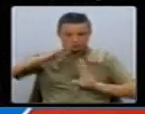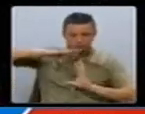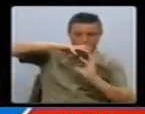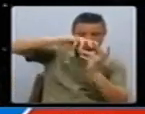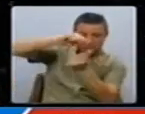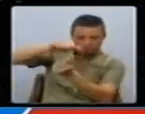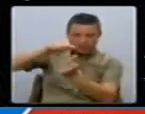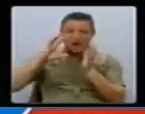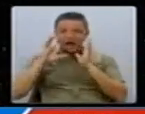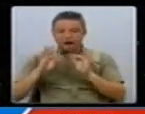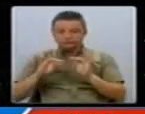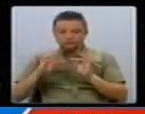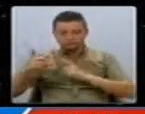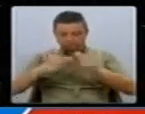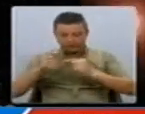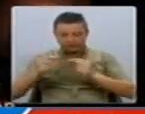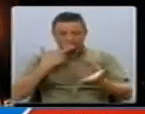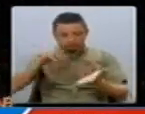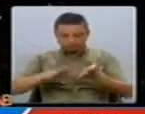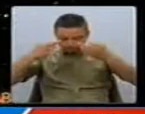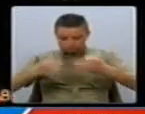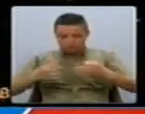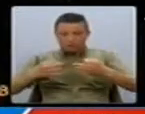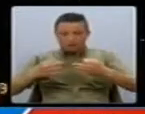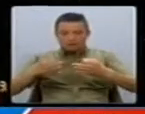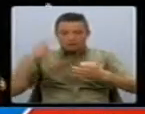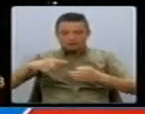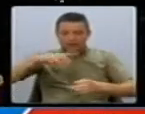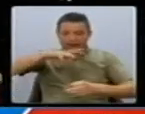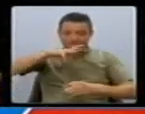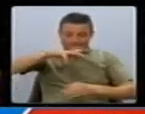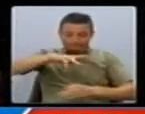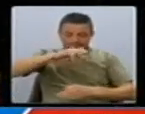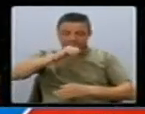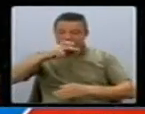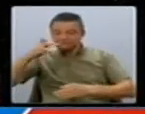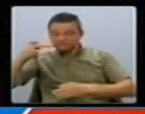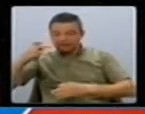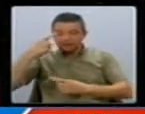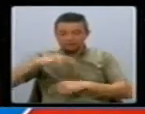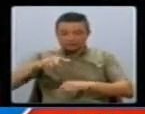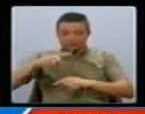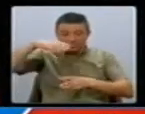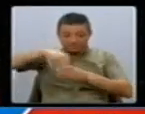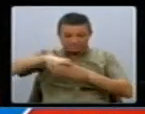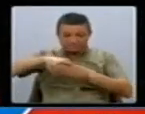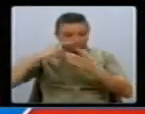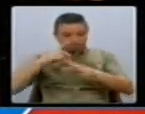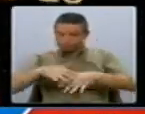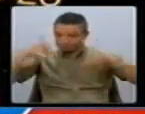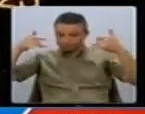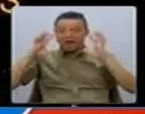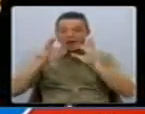efetivamente, estrelas, porque conseguiram ter massa para dar origem a reações termonucleares no seu interior. Mas são